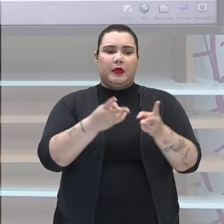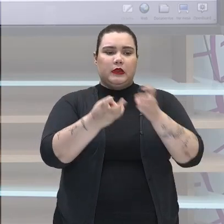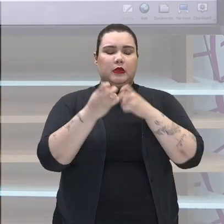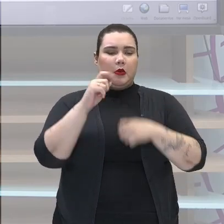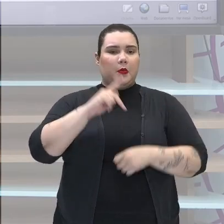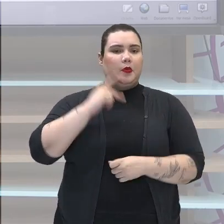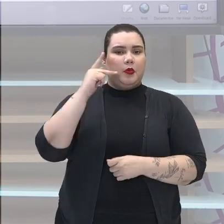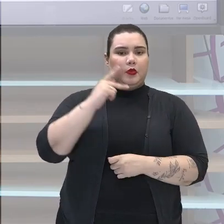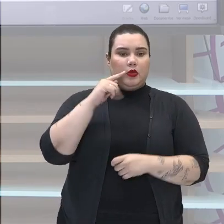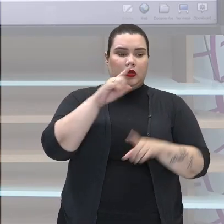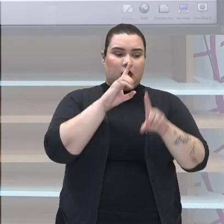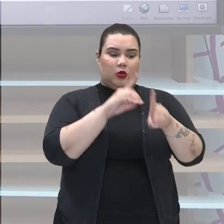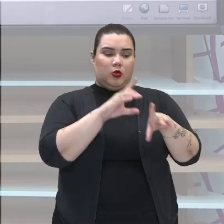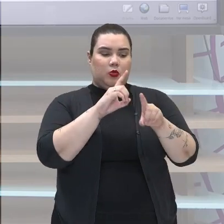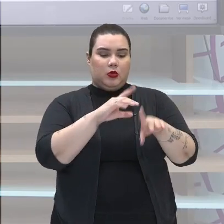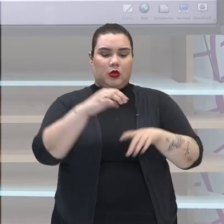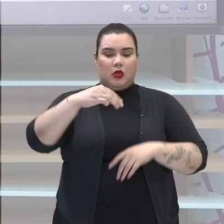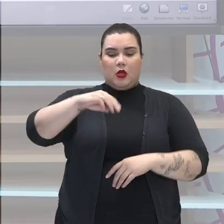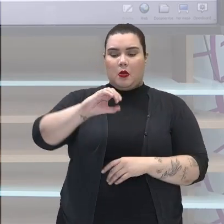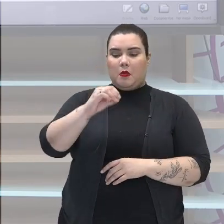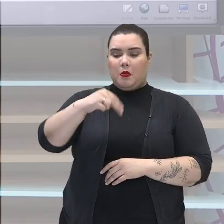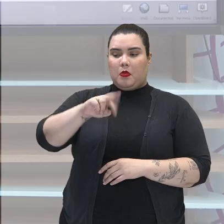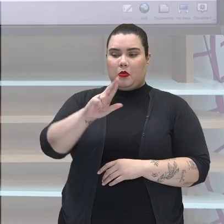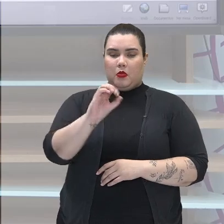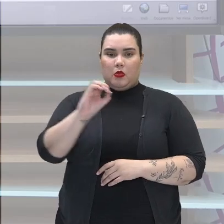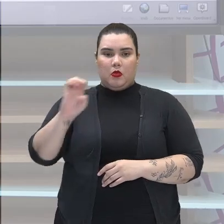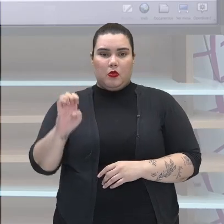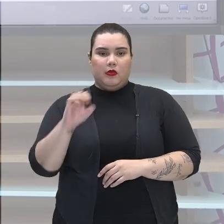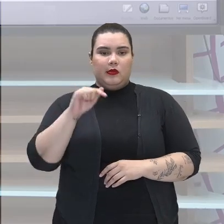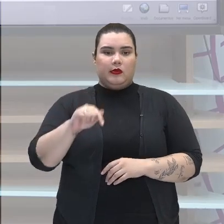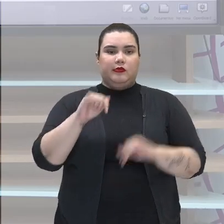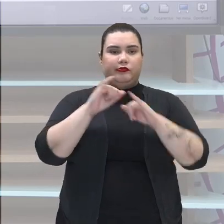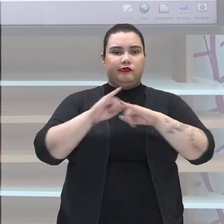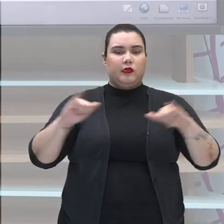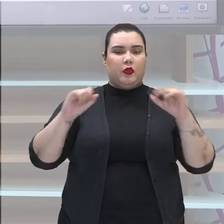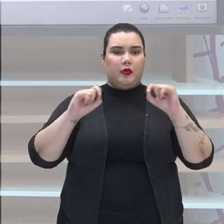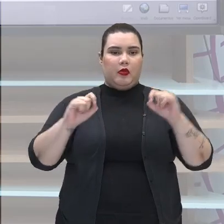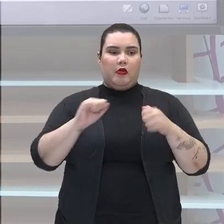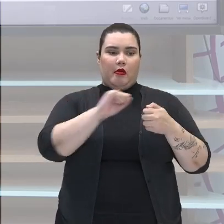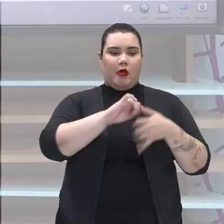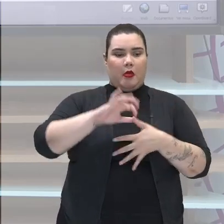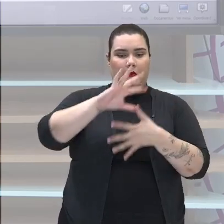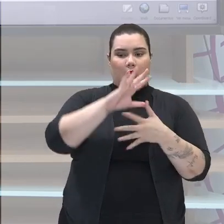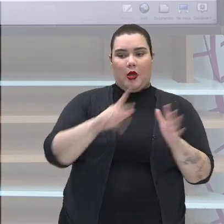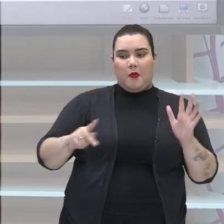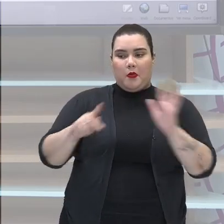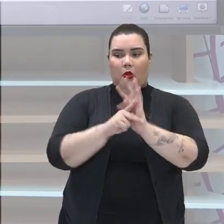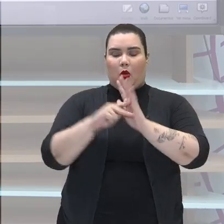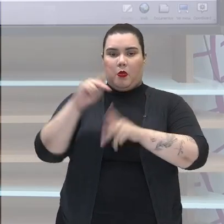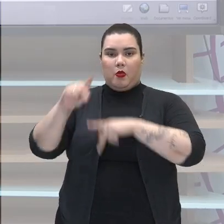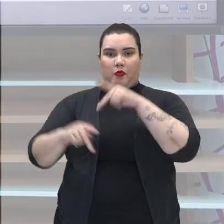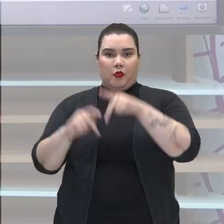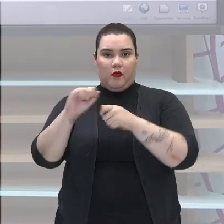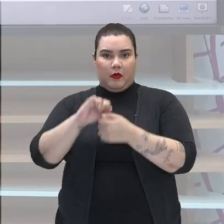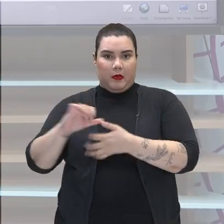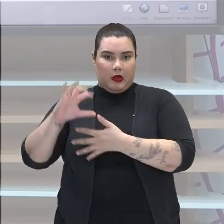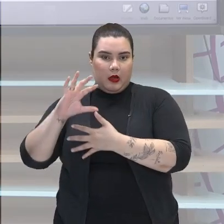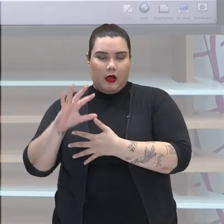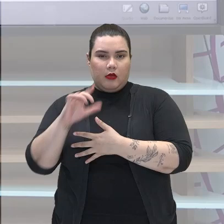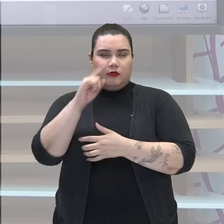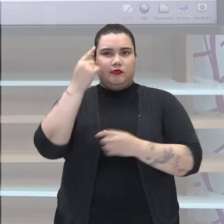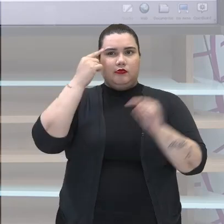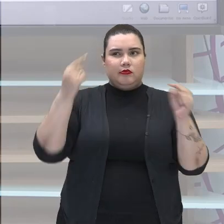como a política da doutrina Monroe, na qual prega a América para os americanos, você logo pensa,